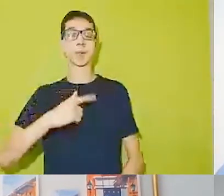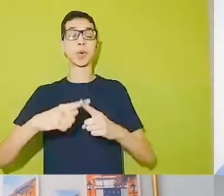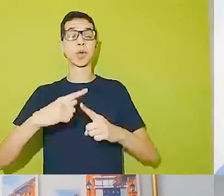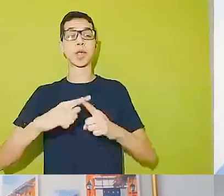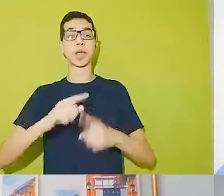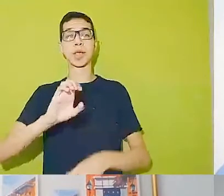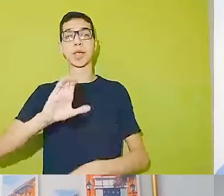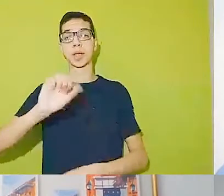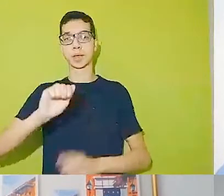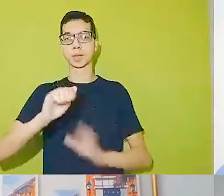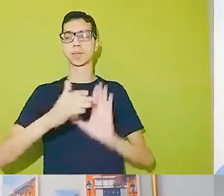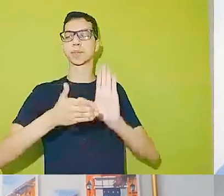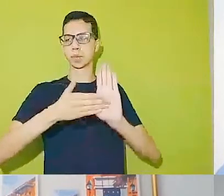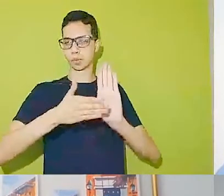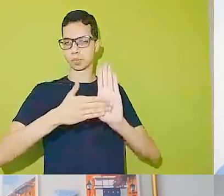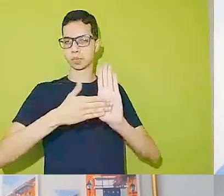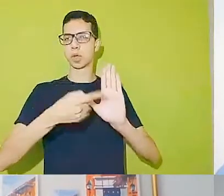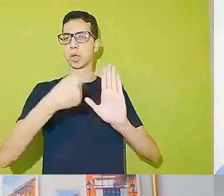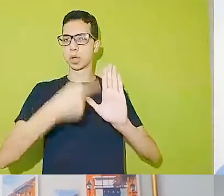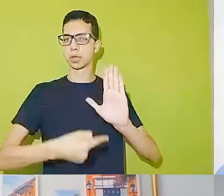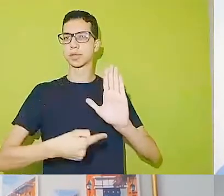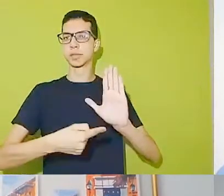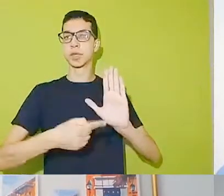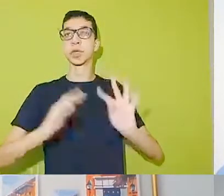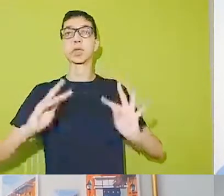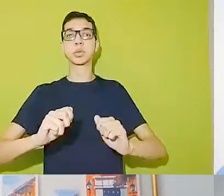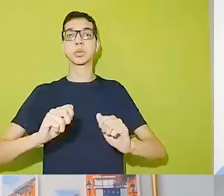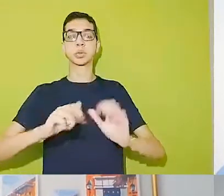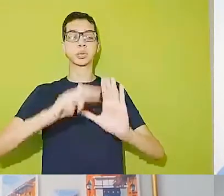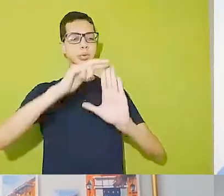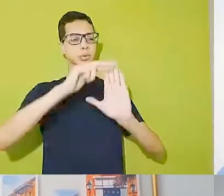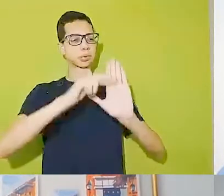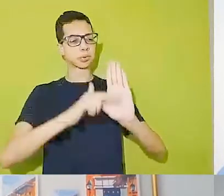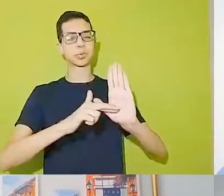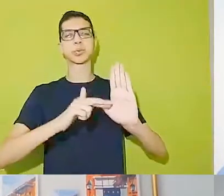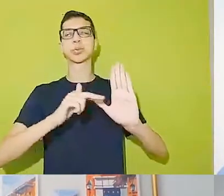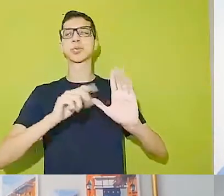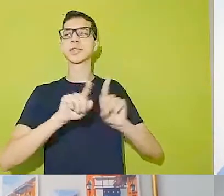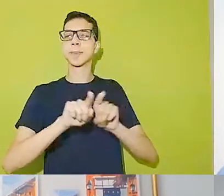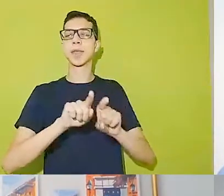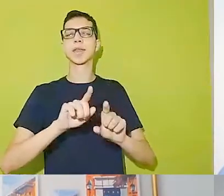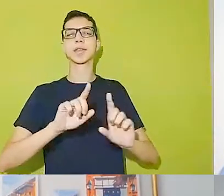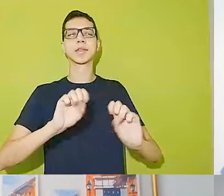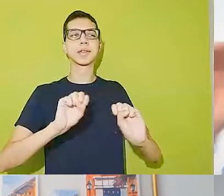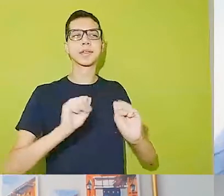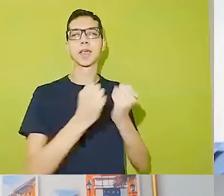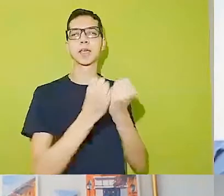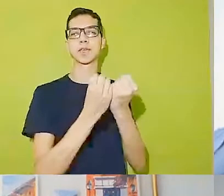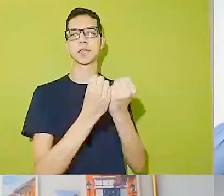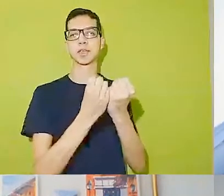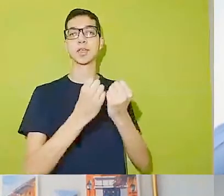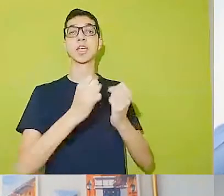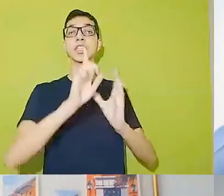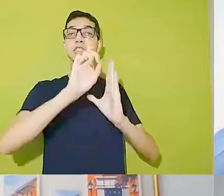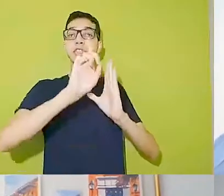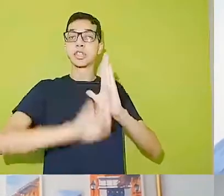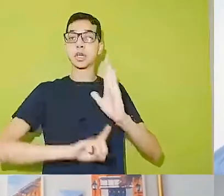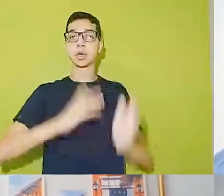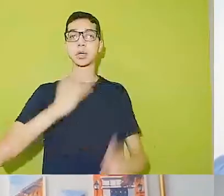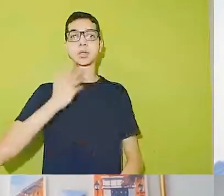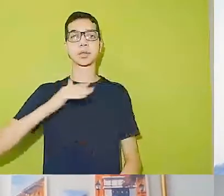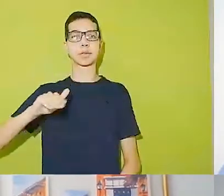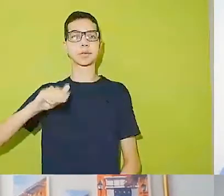toda a normativa de proteção e defesa dos direitos da criança e do adolescente, para que a gente consiga cada vez